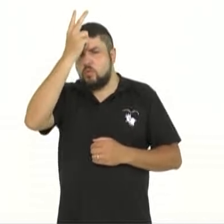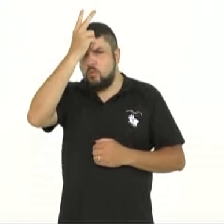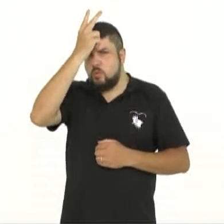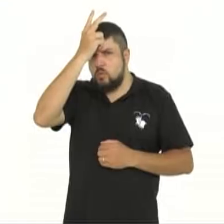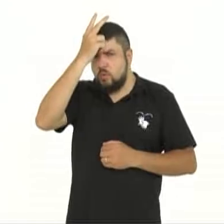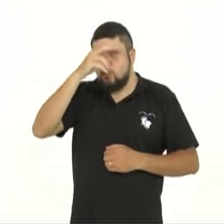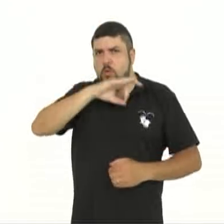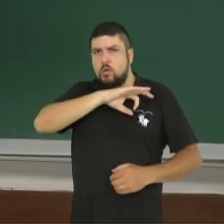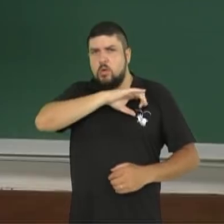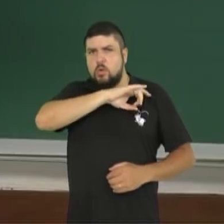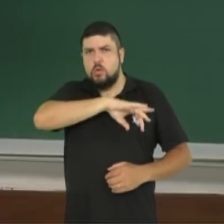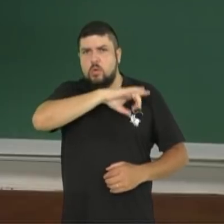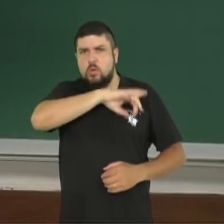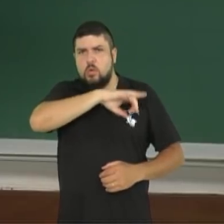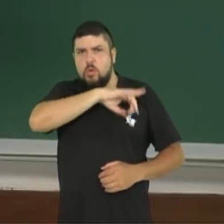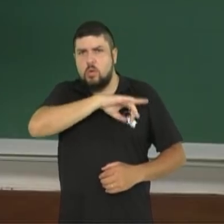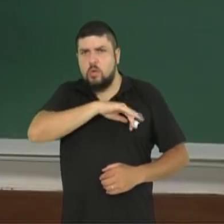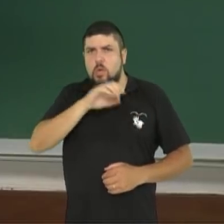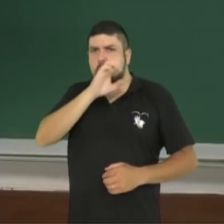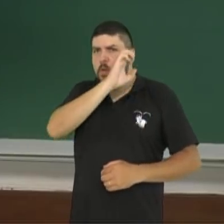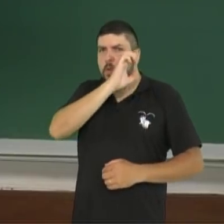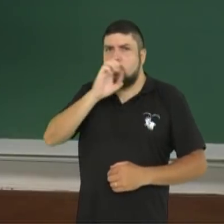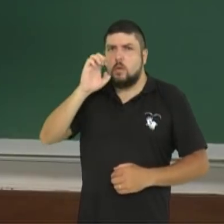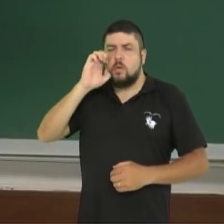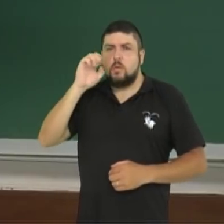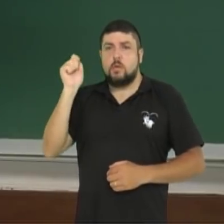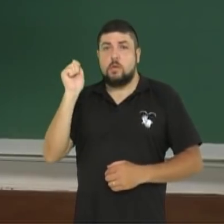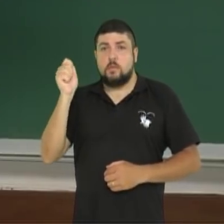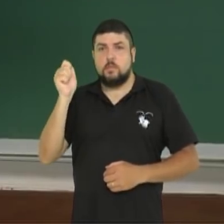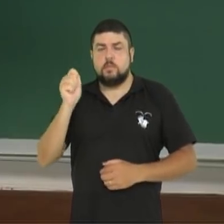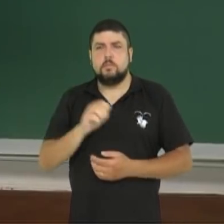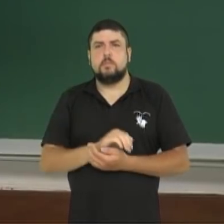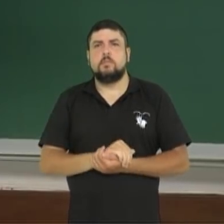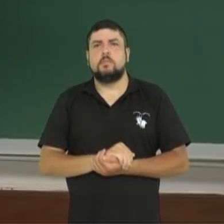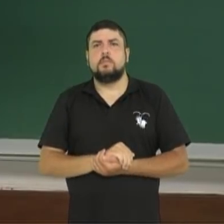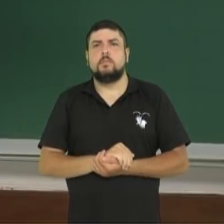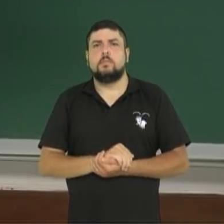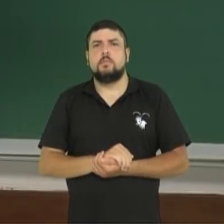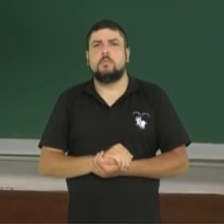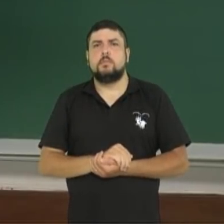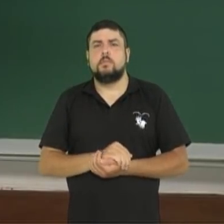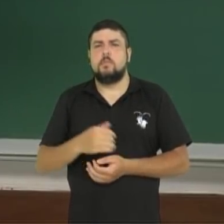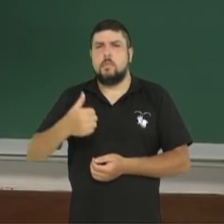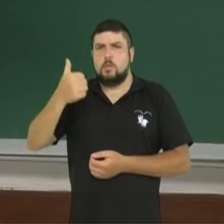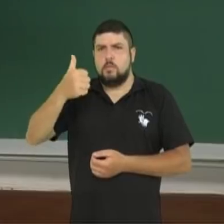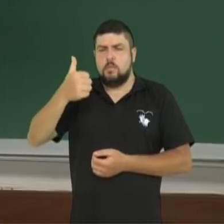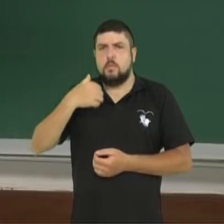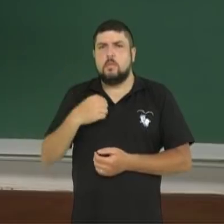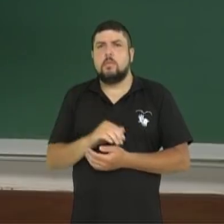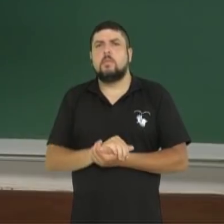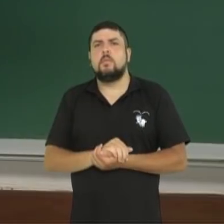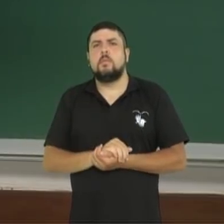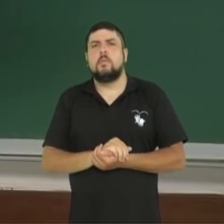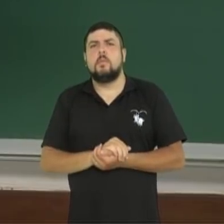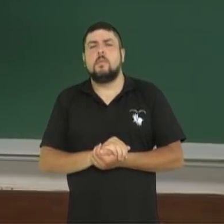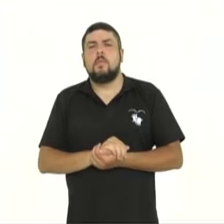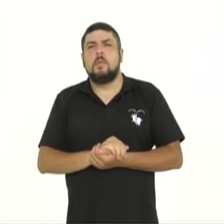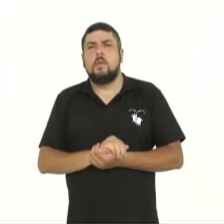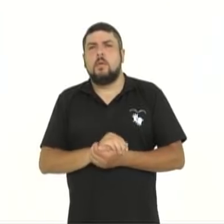e Argentina. Vamos para a primeira atividade agora. Localize na notícia os elementos a